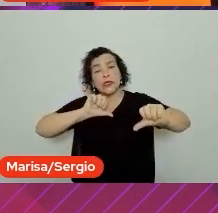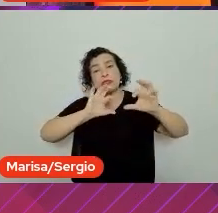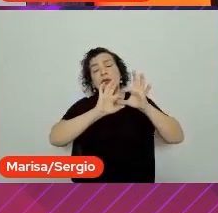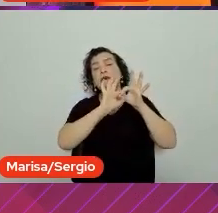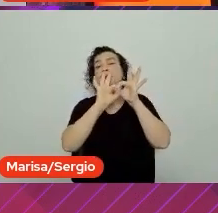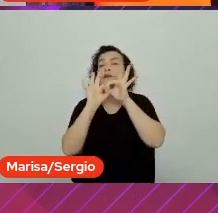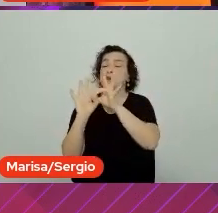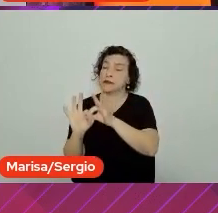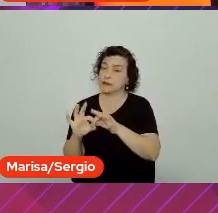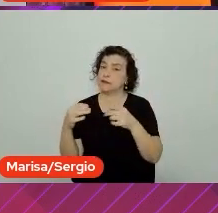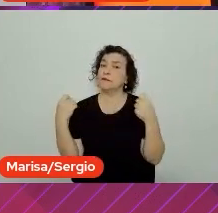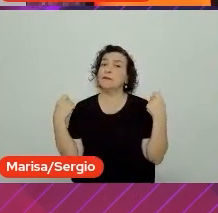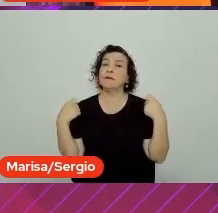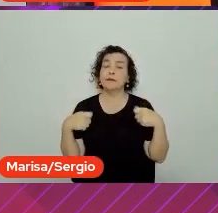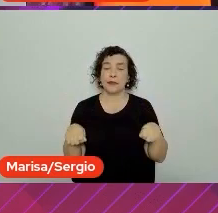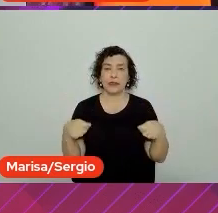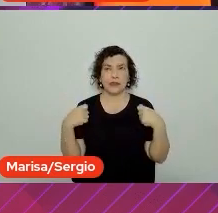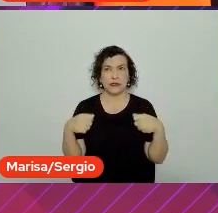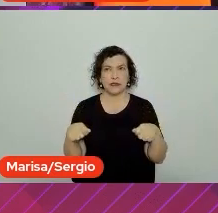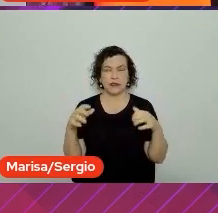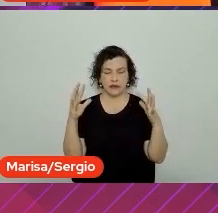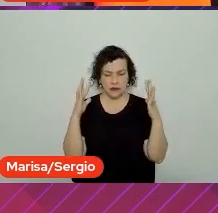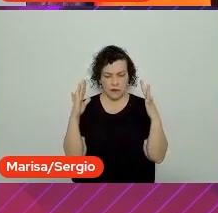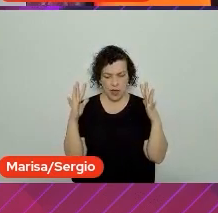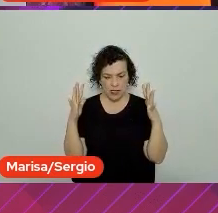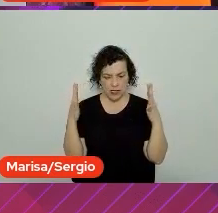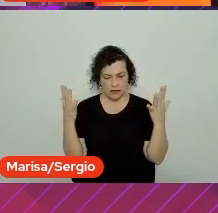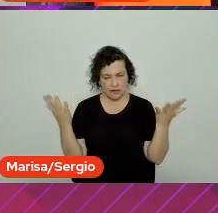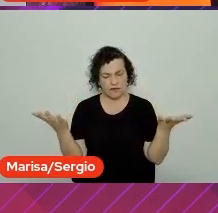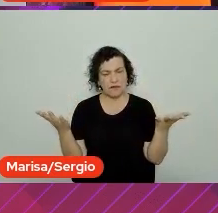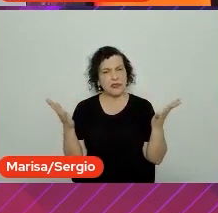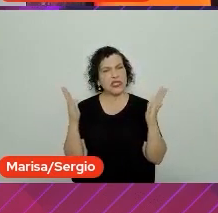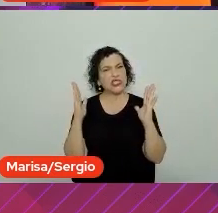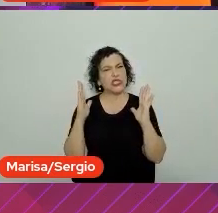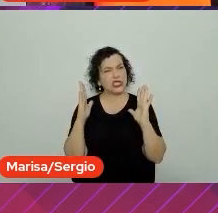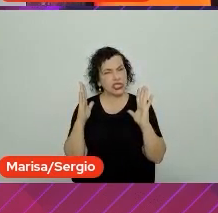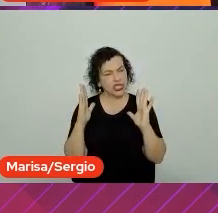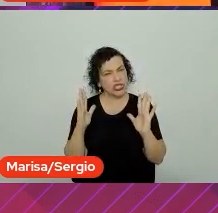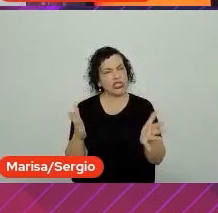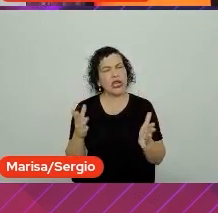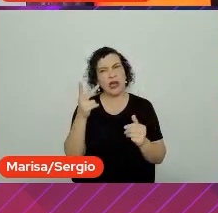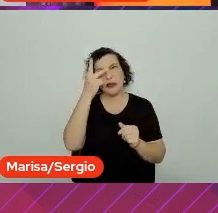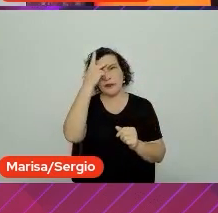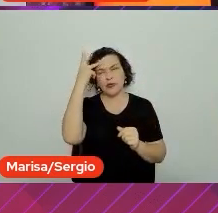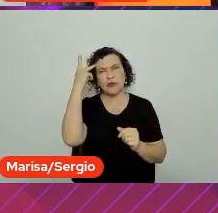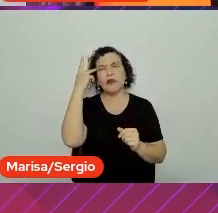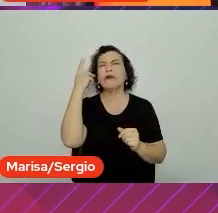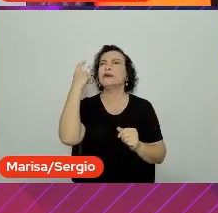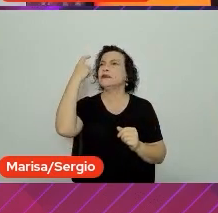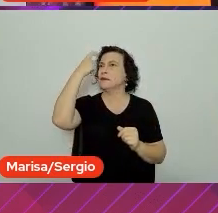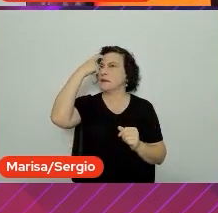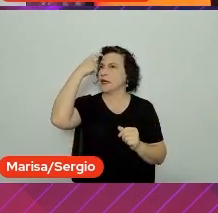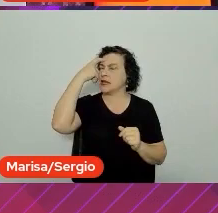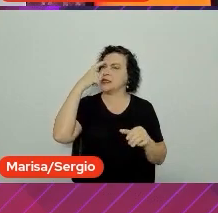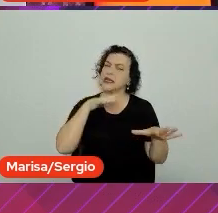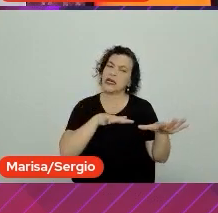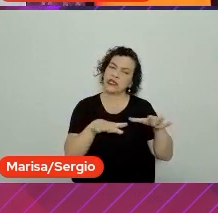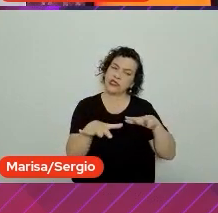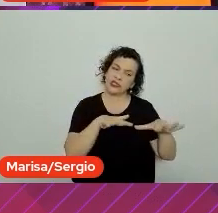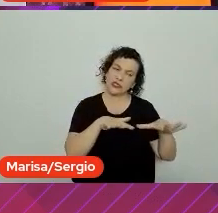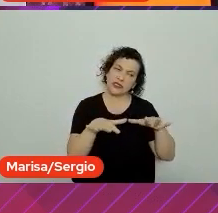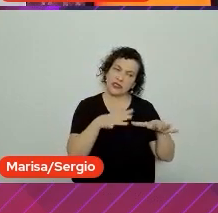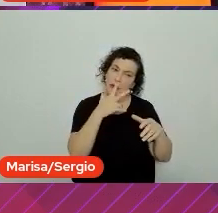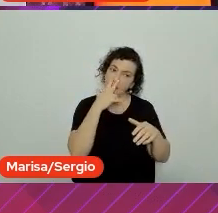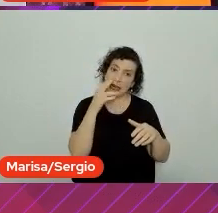necessário. Então a gente pensa, né? Pô, muita gente reflete a respeito de agilidade como sendo